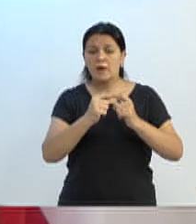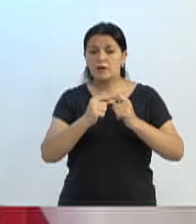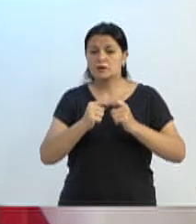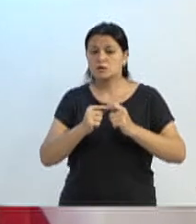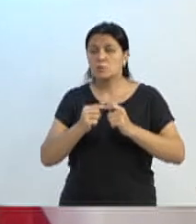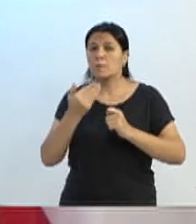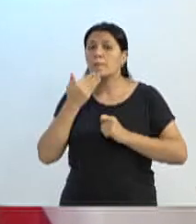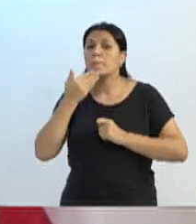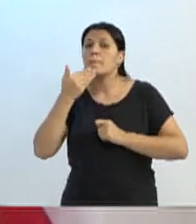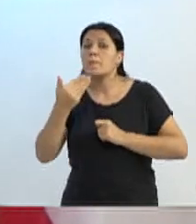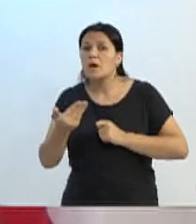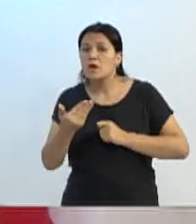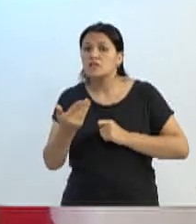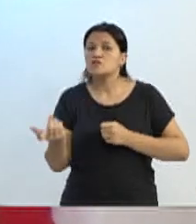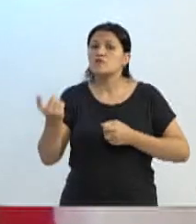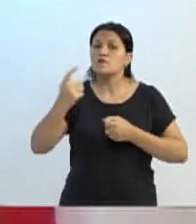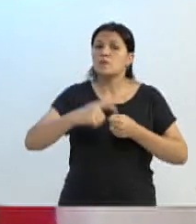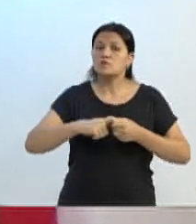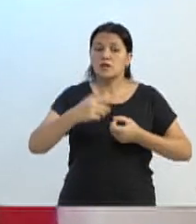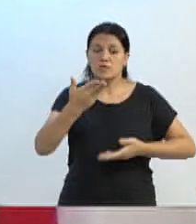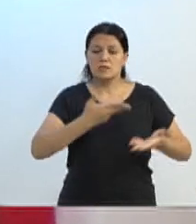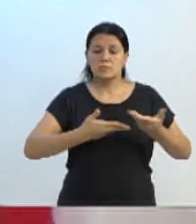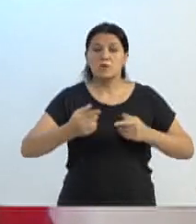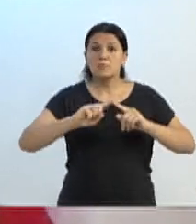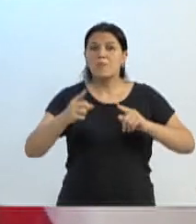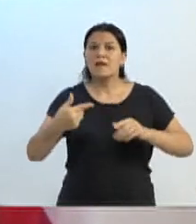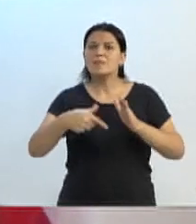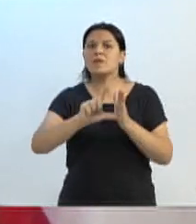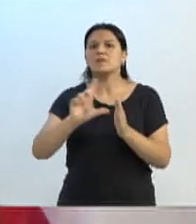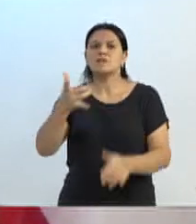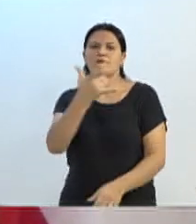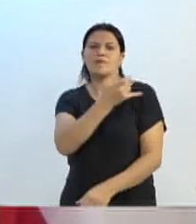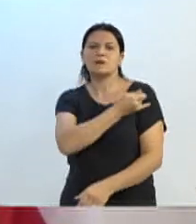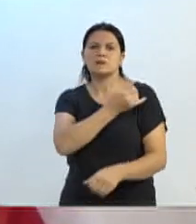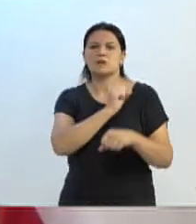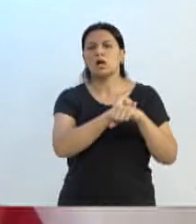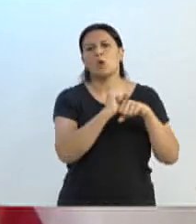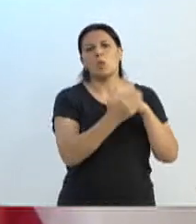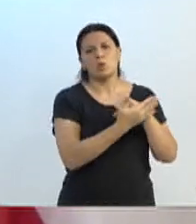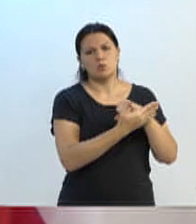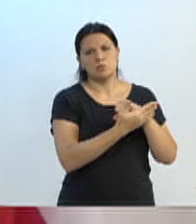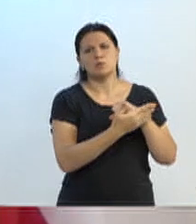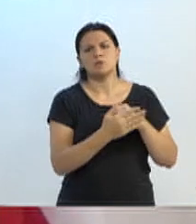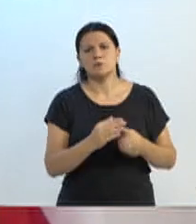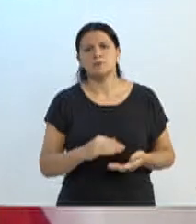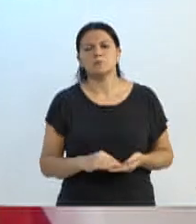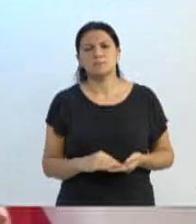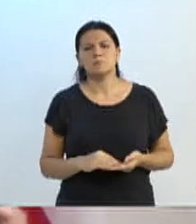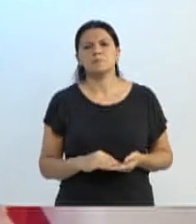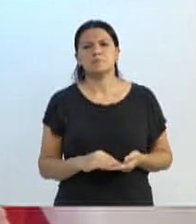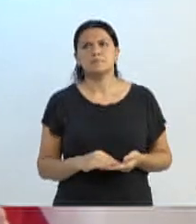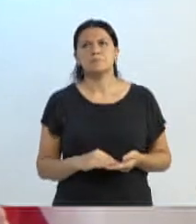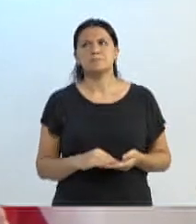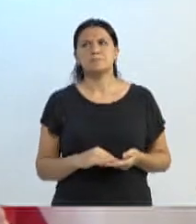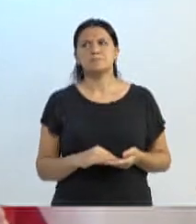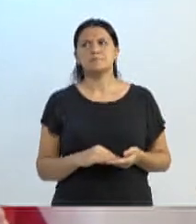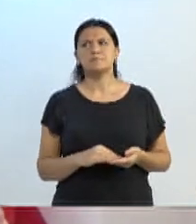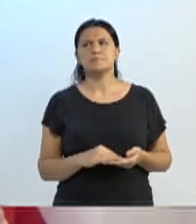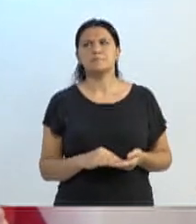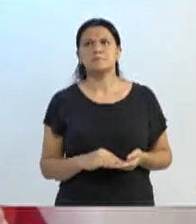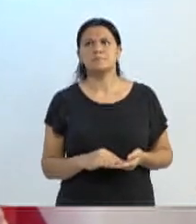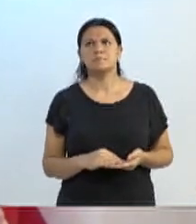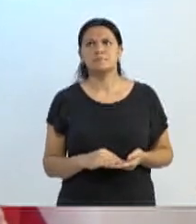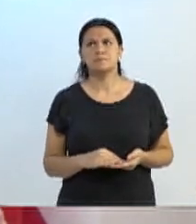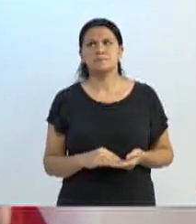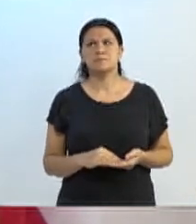para retomada de tratamento, que seja vacinado antes. E eu falo aqui sobre inclusive eu cito com muito carinho, uma grande